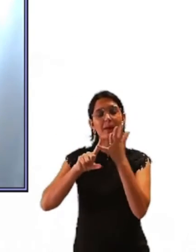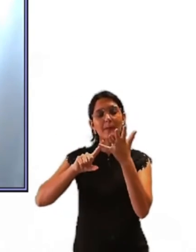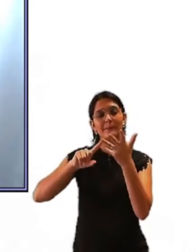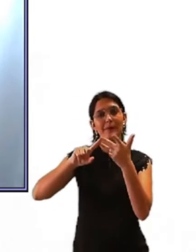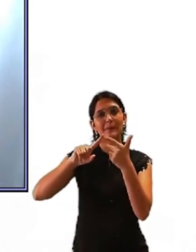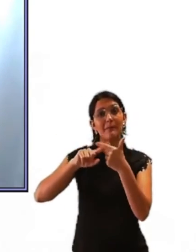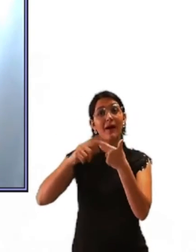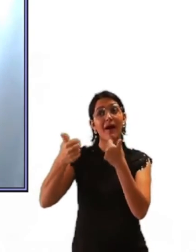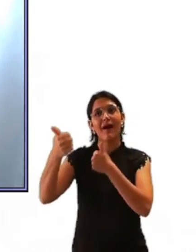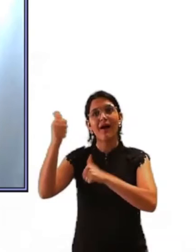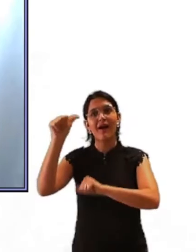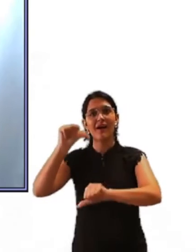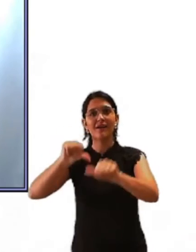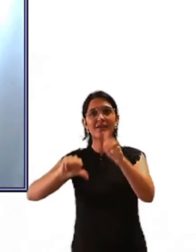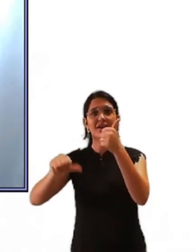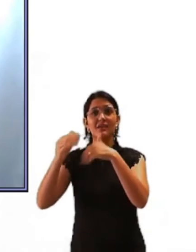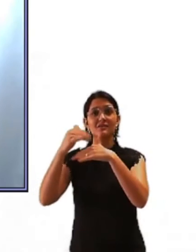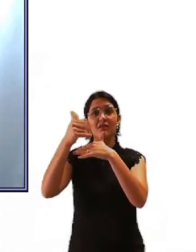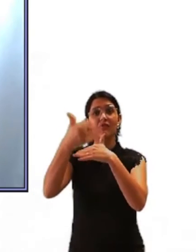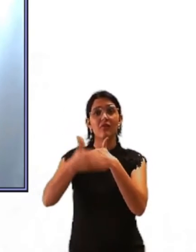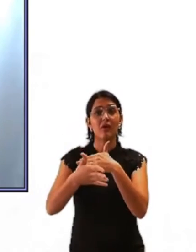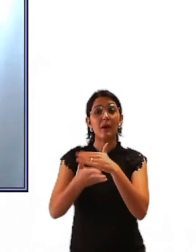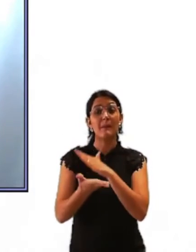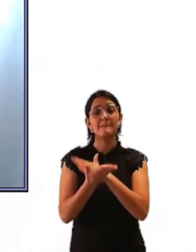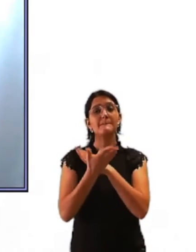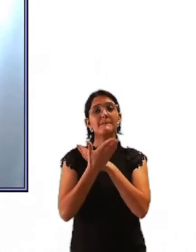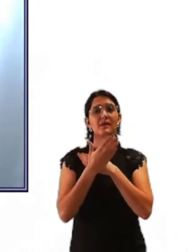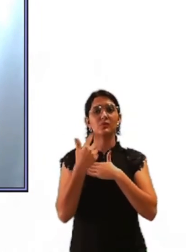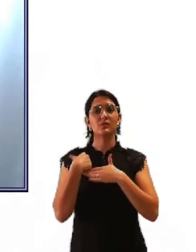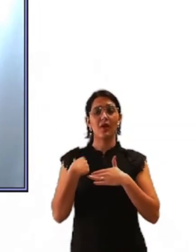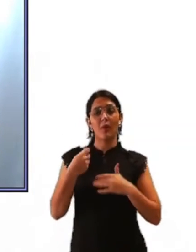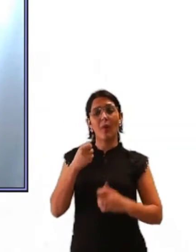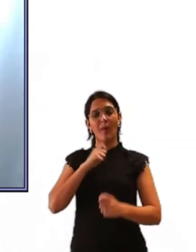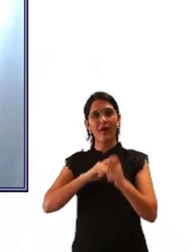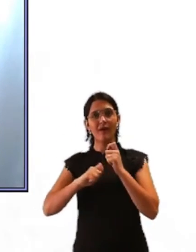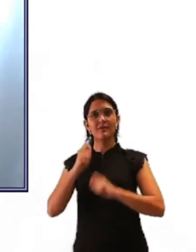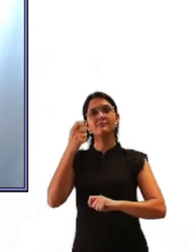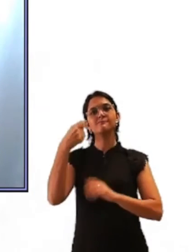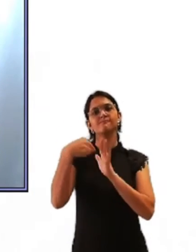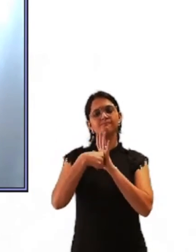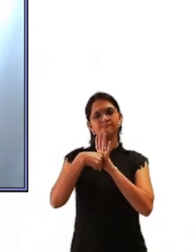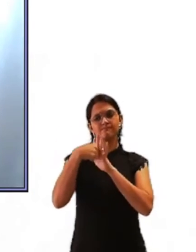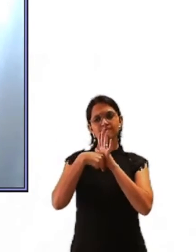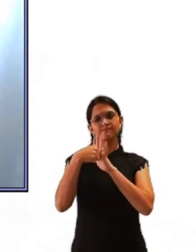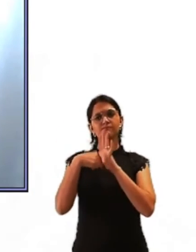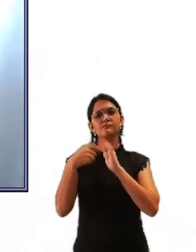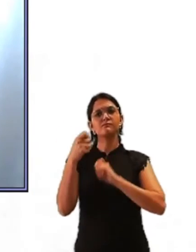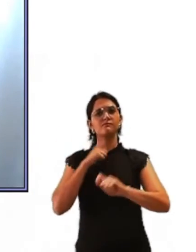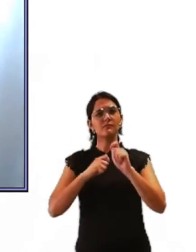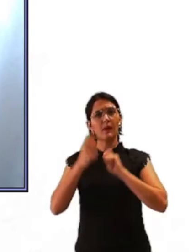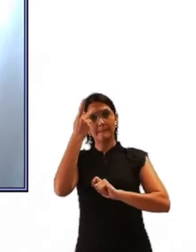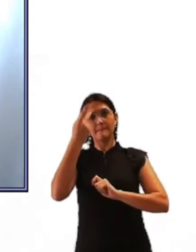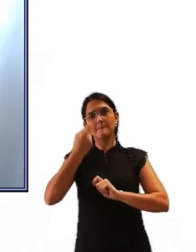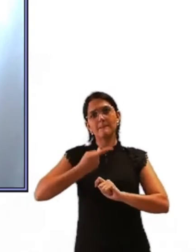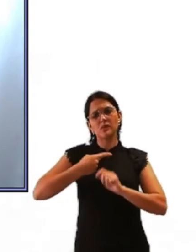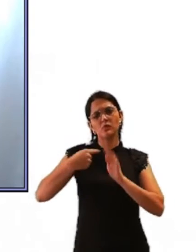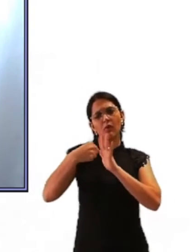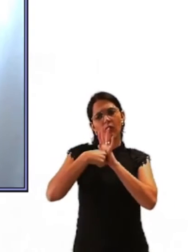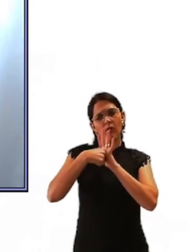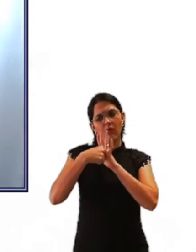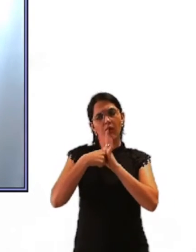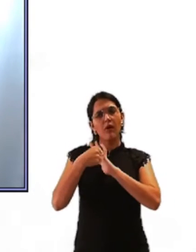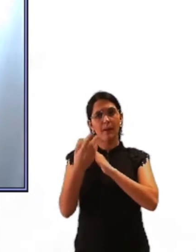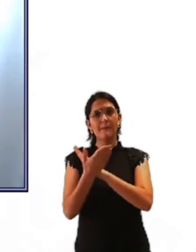perspectiva extrajurídica, propicia o autocontrole, o que é o ideal, né? O autocontrole